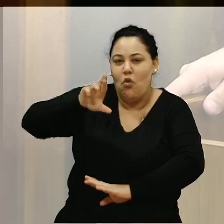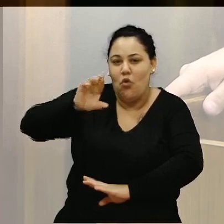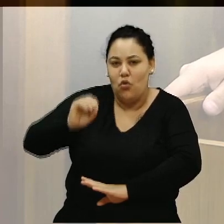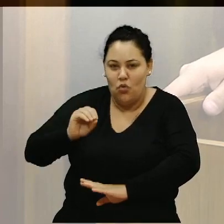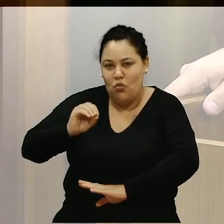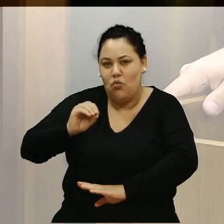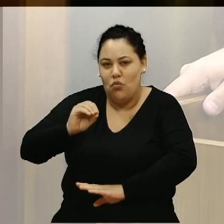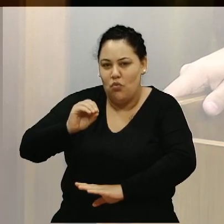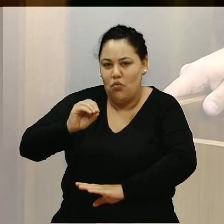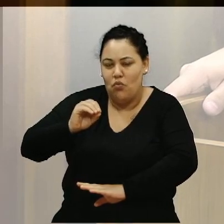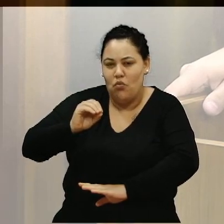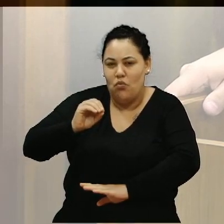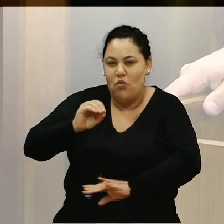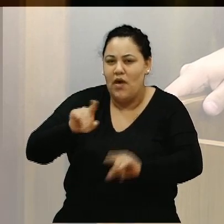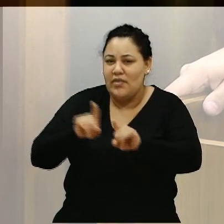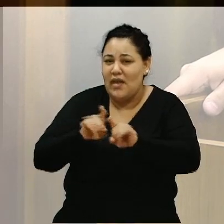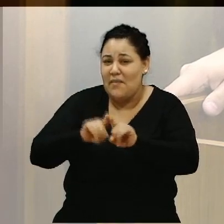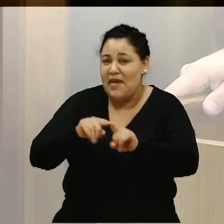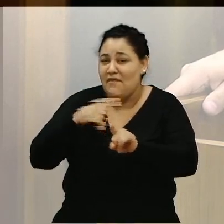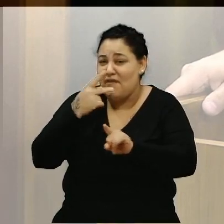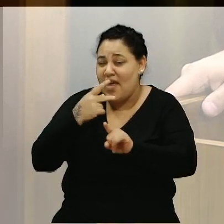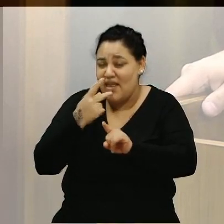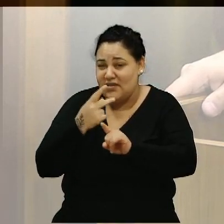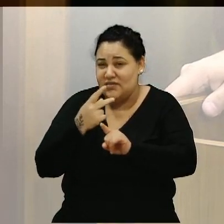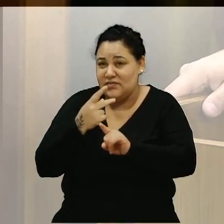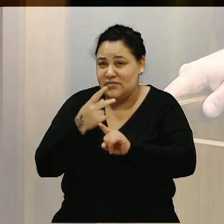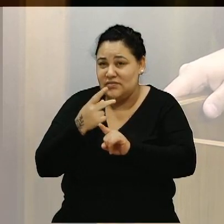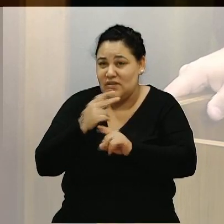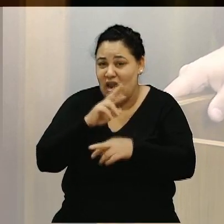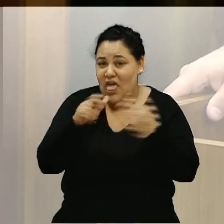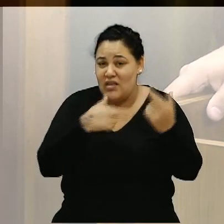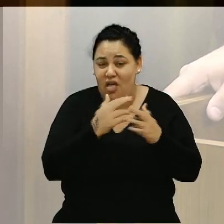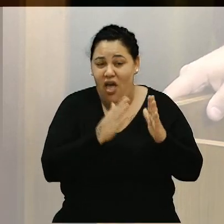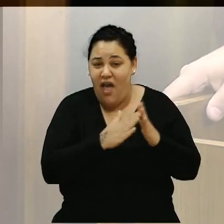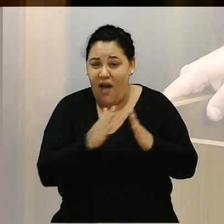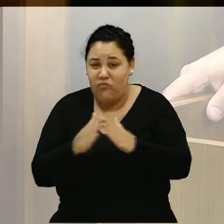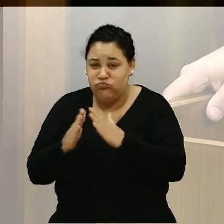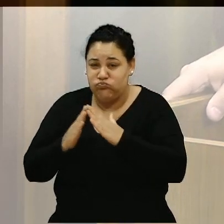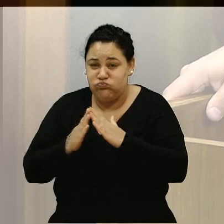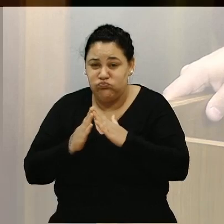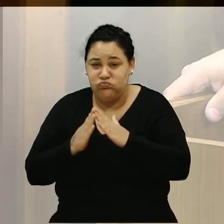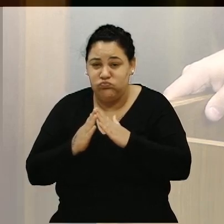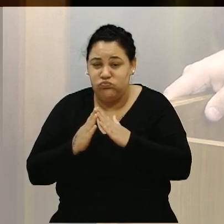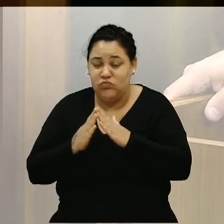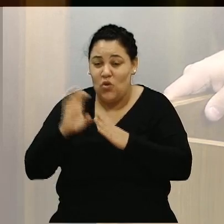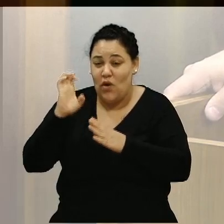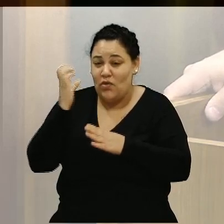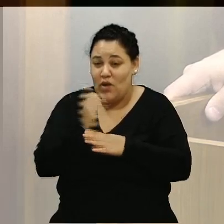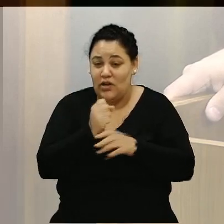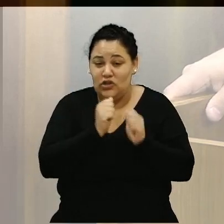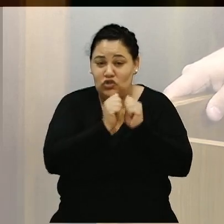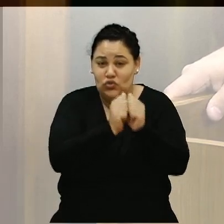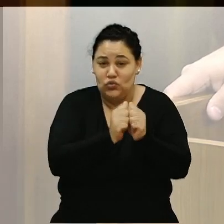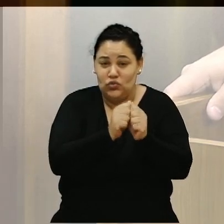E em razão da especulação imobiliária dele e do prefeito Sebastião Melo.